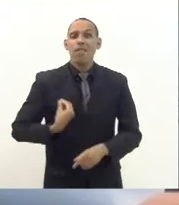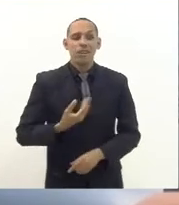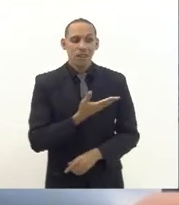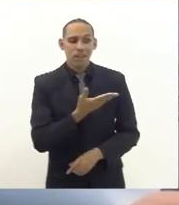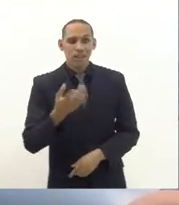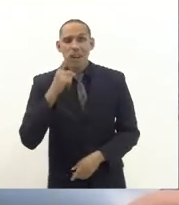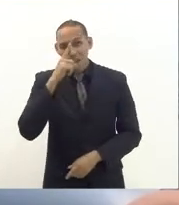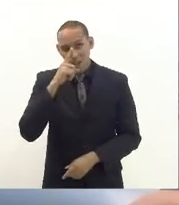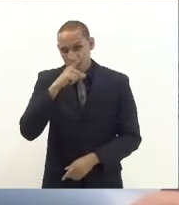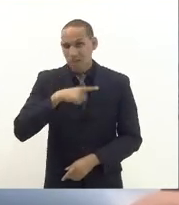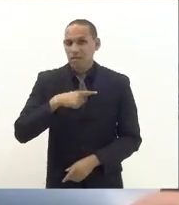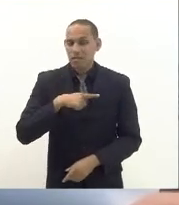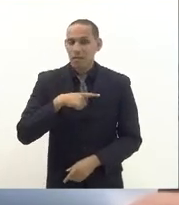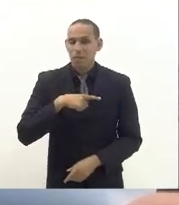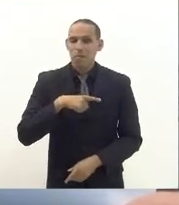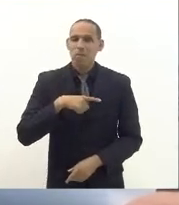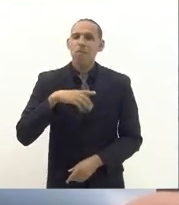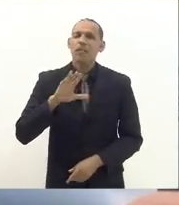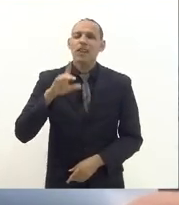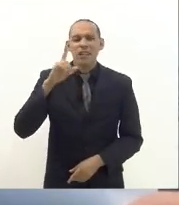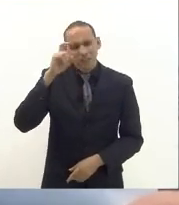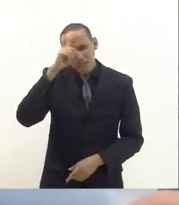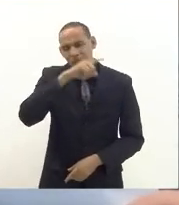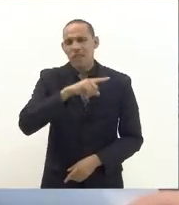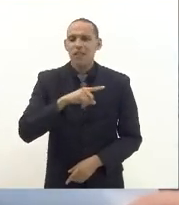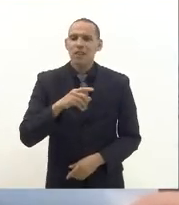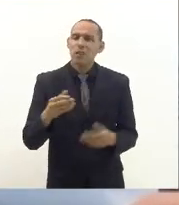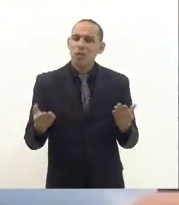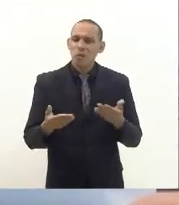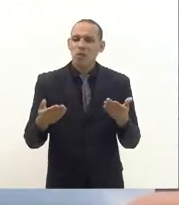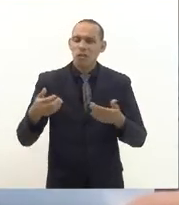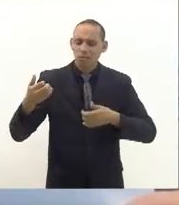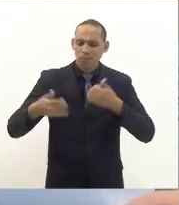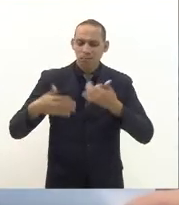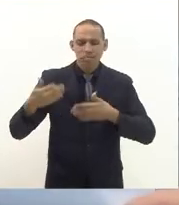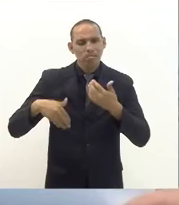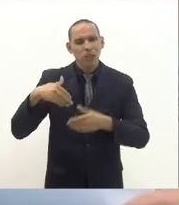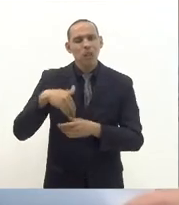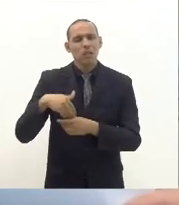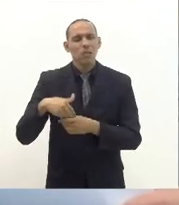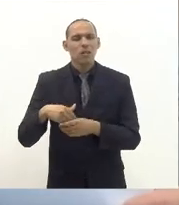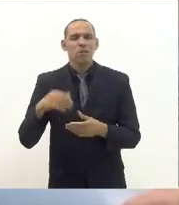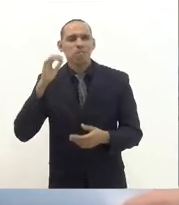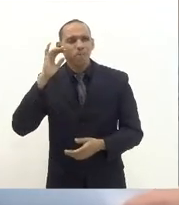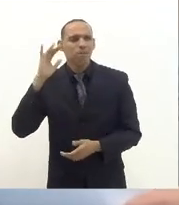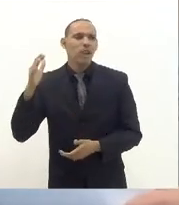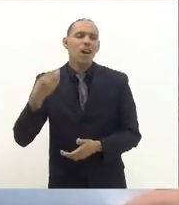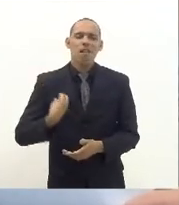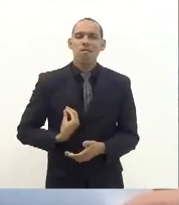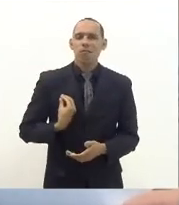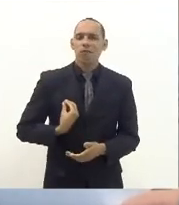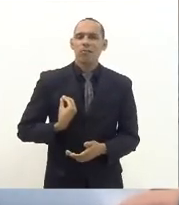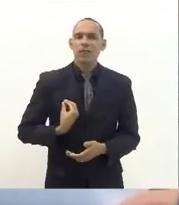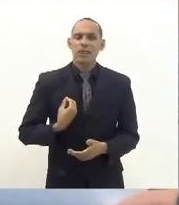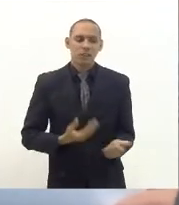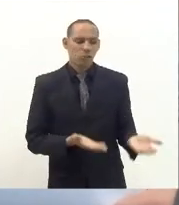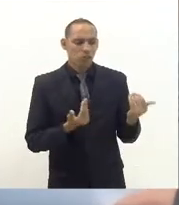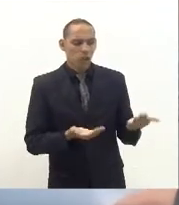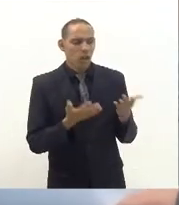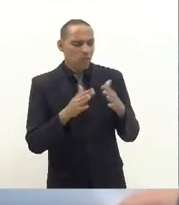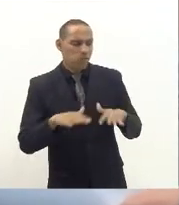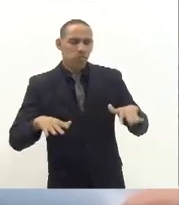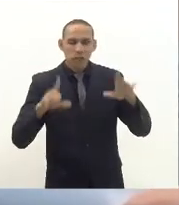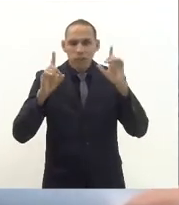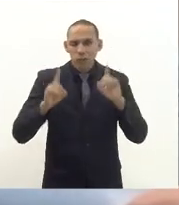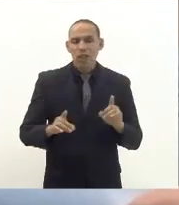suas vidas em risco mas é muito difícil fazer hoje essa declaração pensando a vida na nossa juventude EA